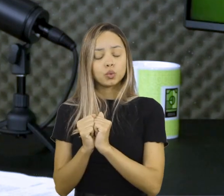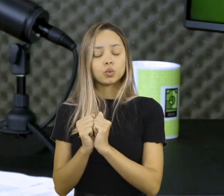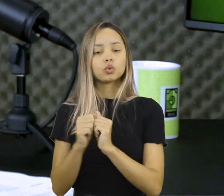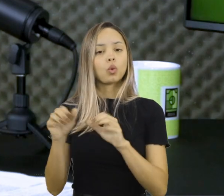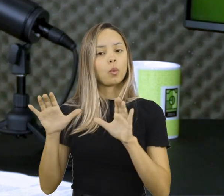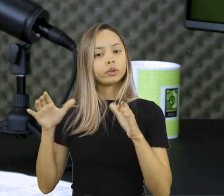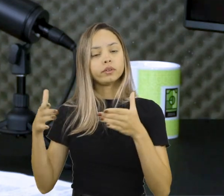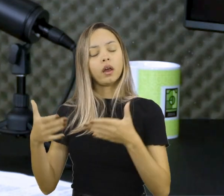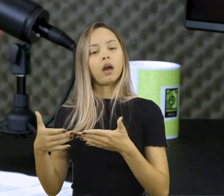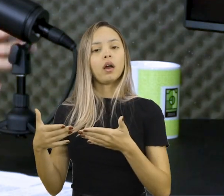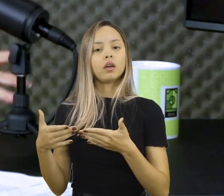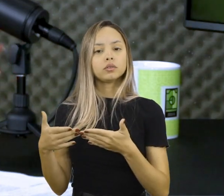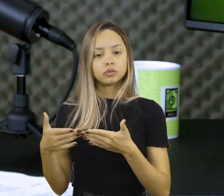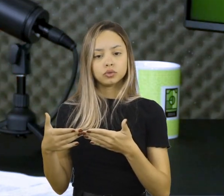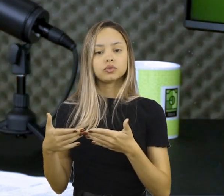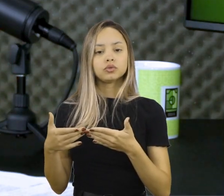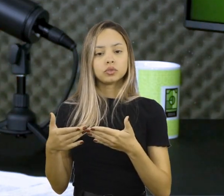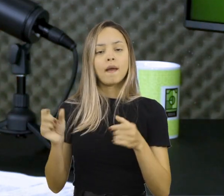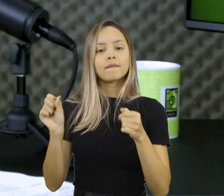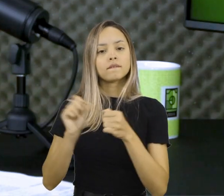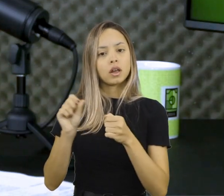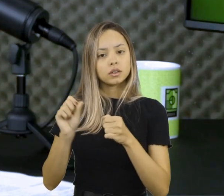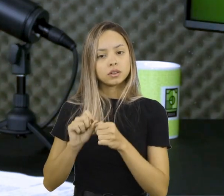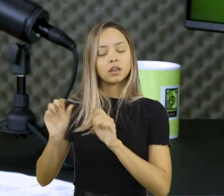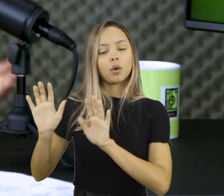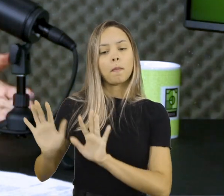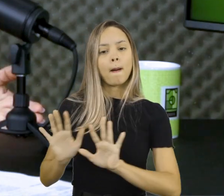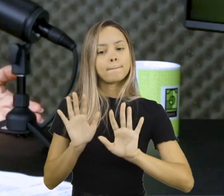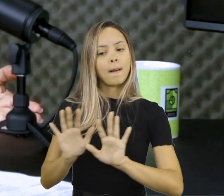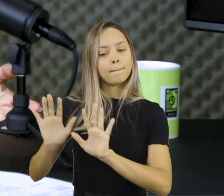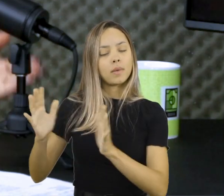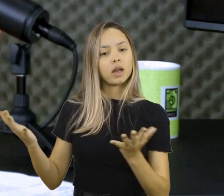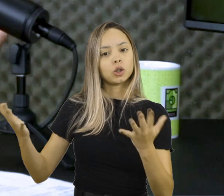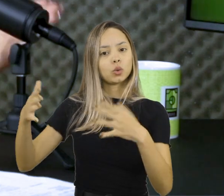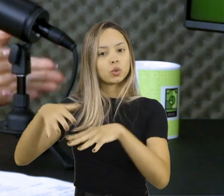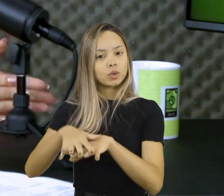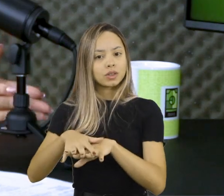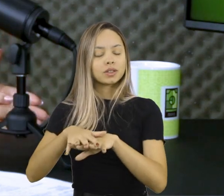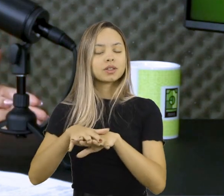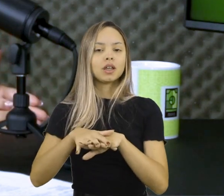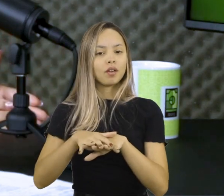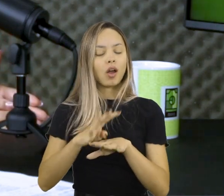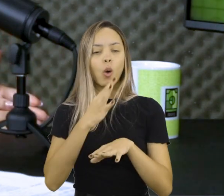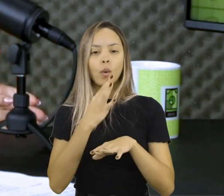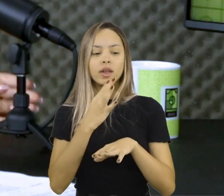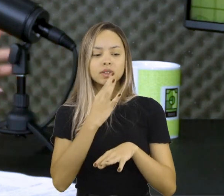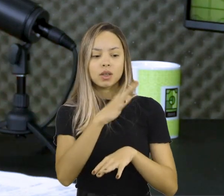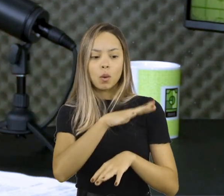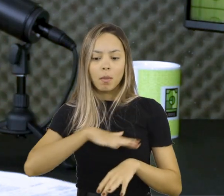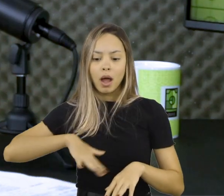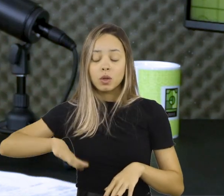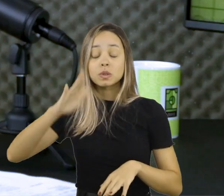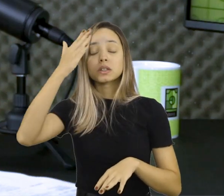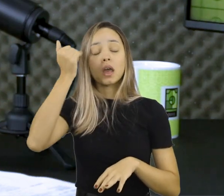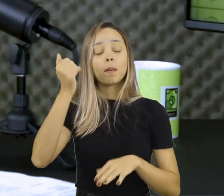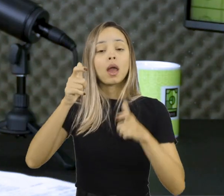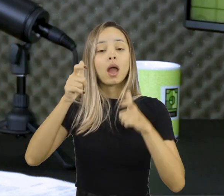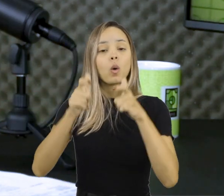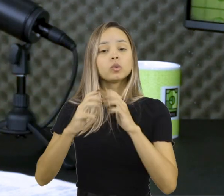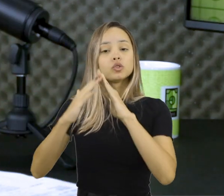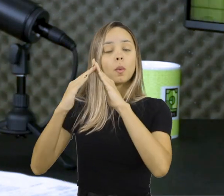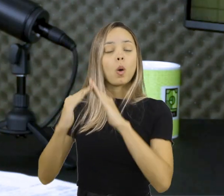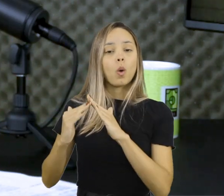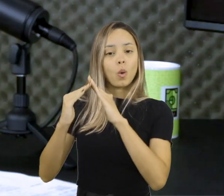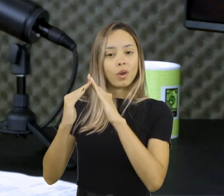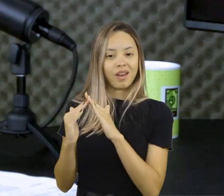comunidade fazer uma caminhada inclusiva conhecer o bairro saber onde mora saber quais